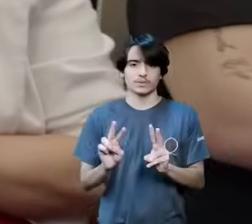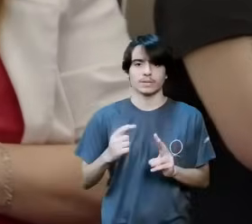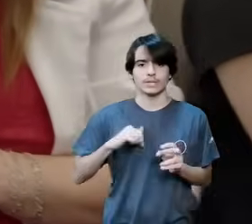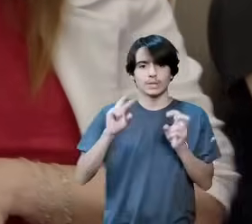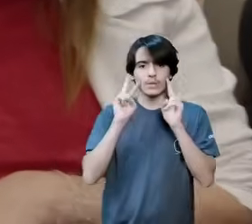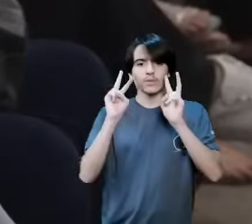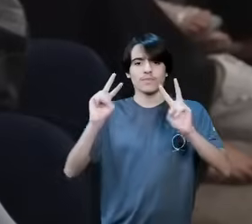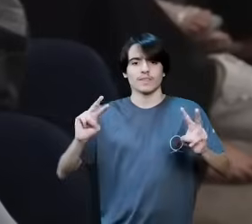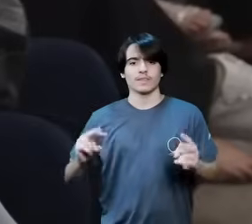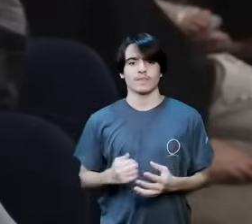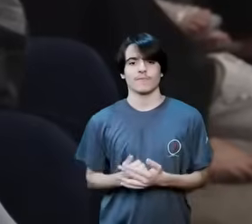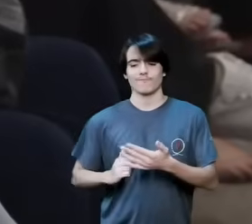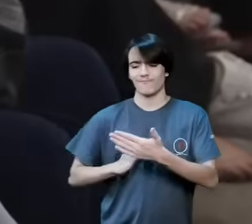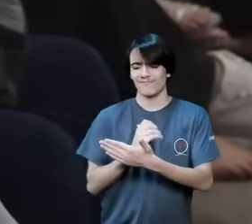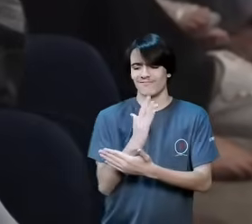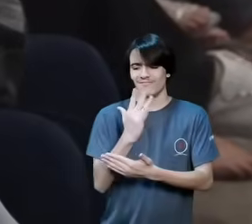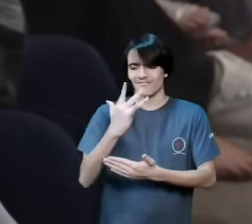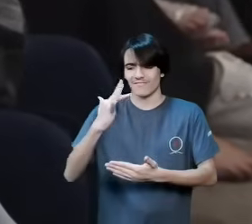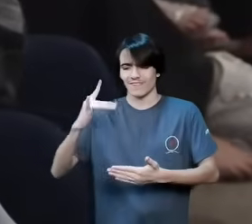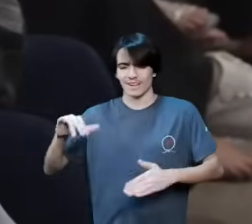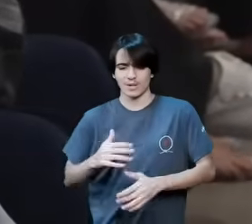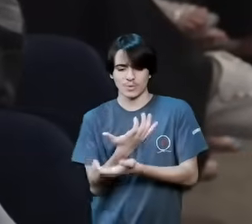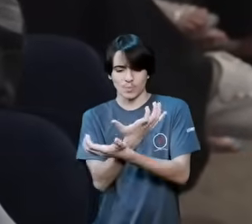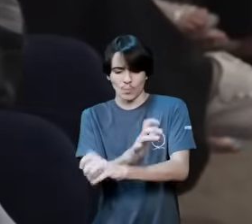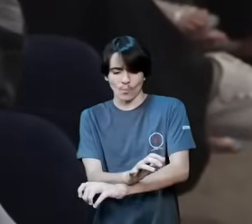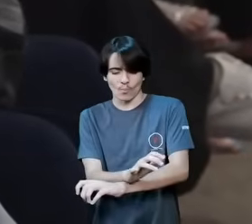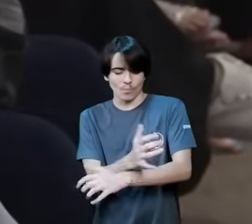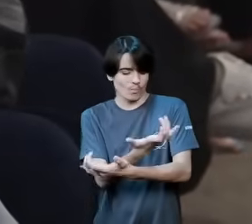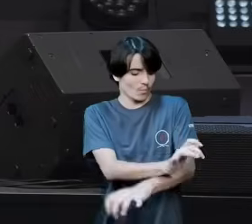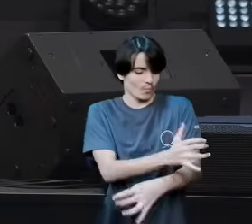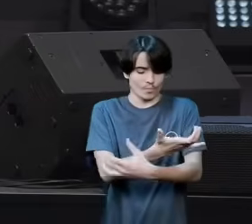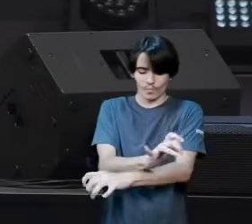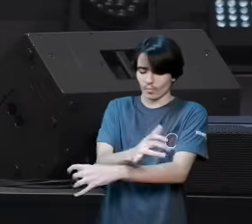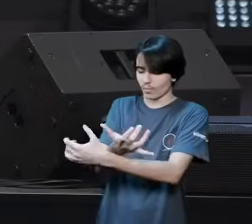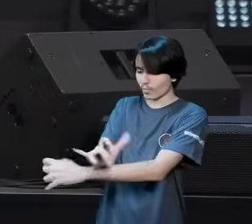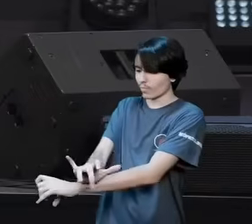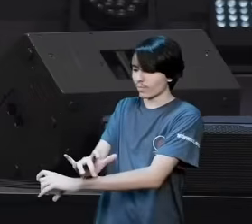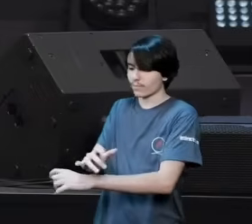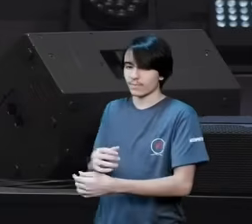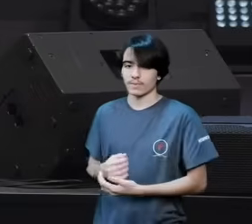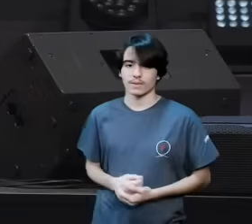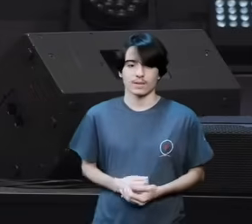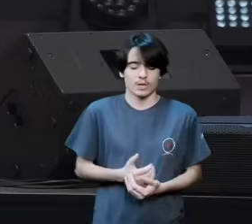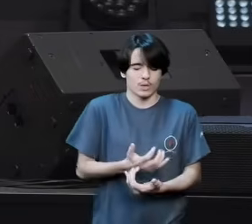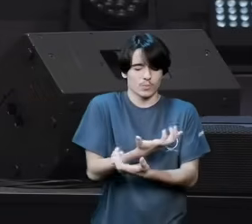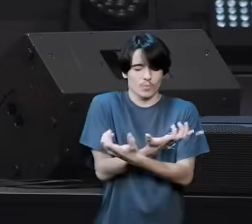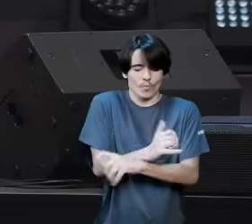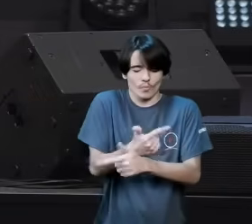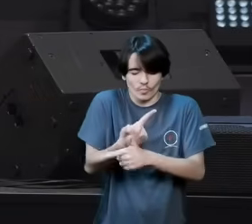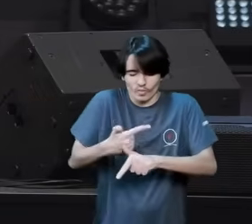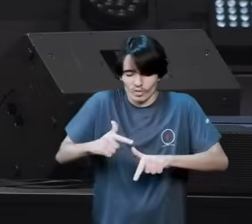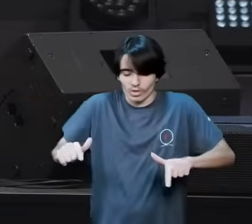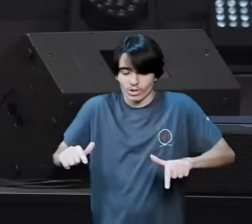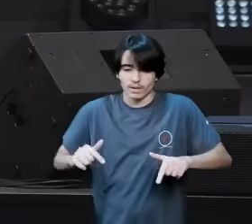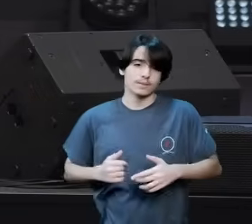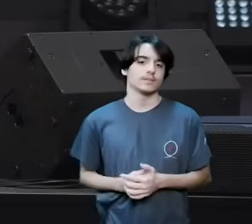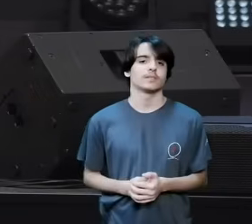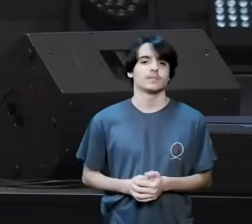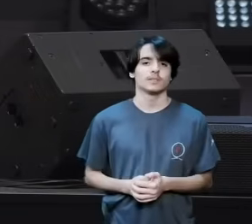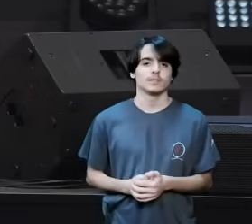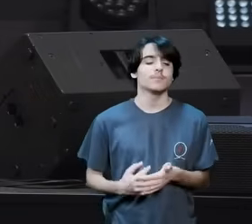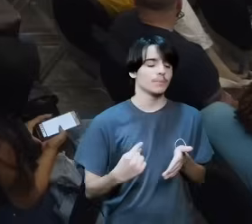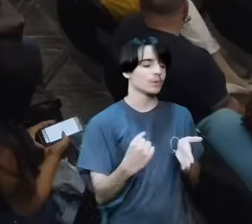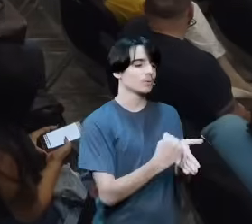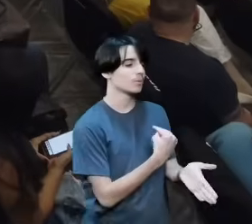que eram muito numerosos sobre a face do vale, e que estavam sequíssimos. E Ele me